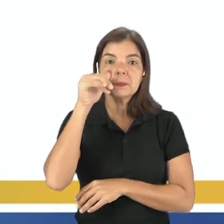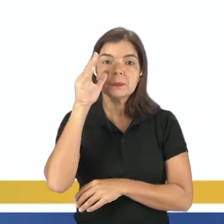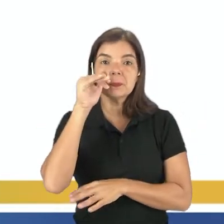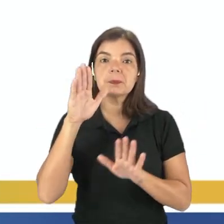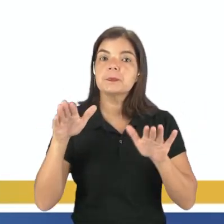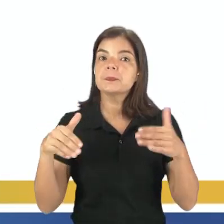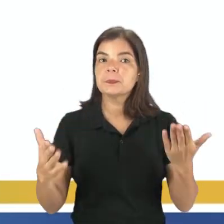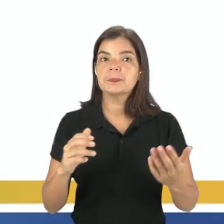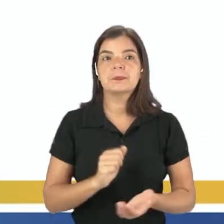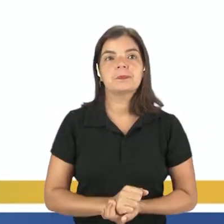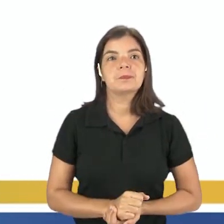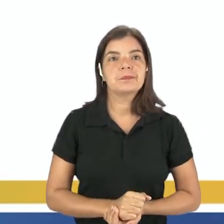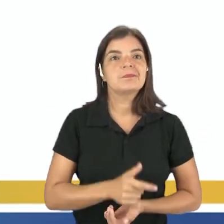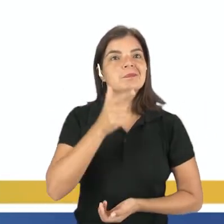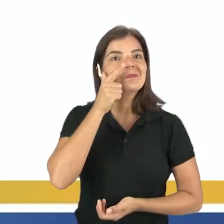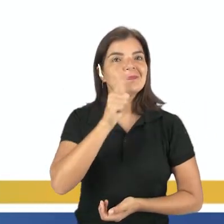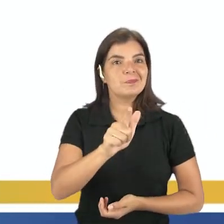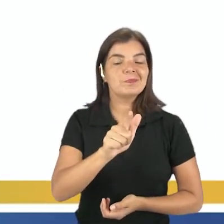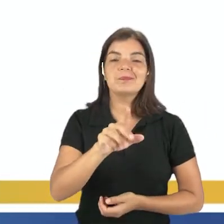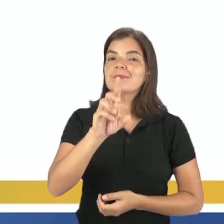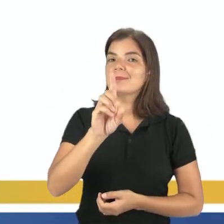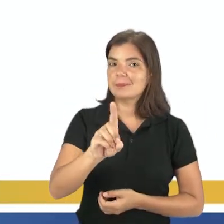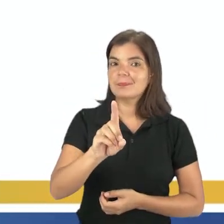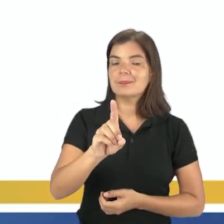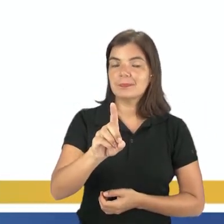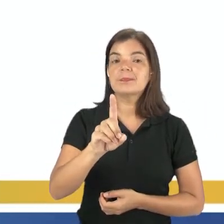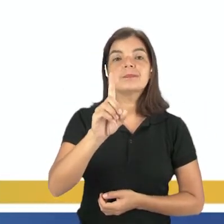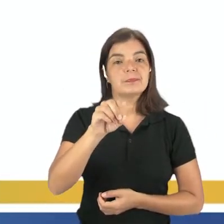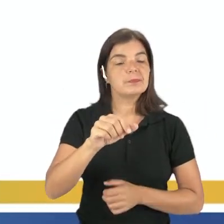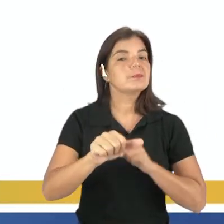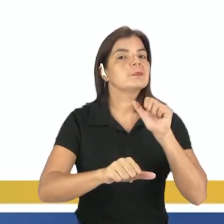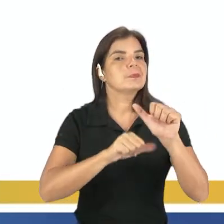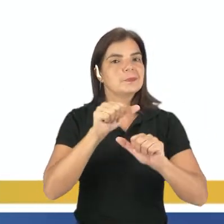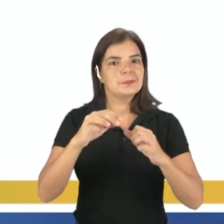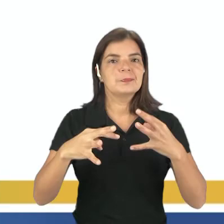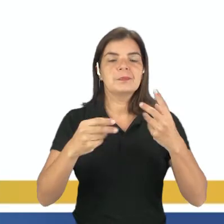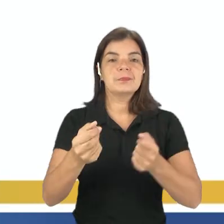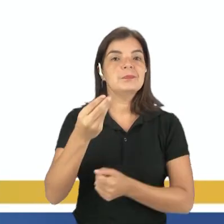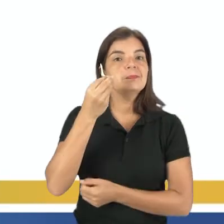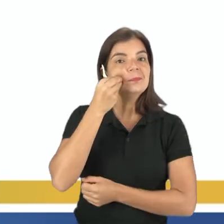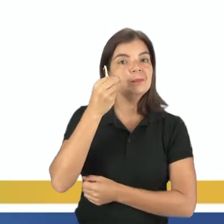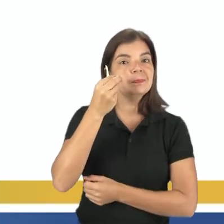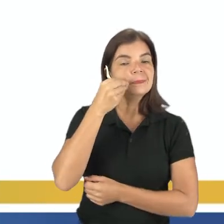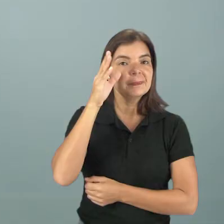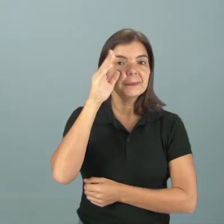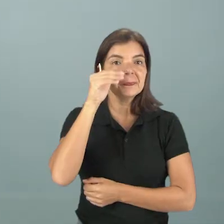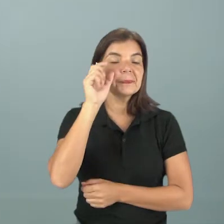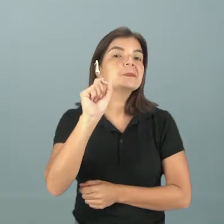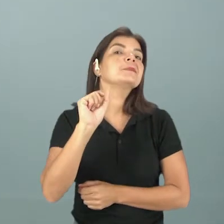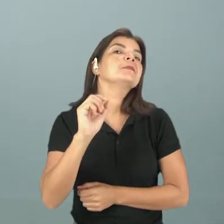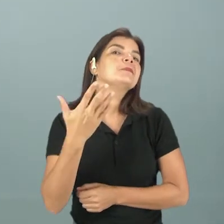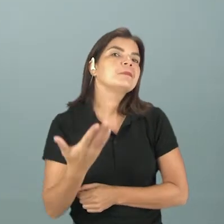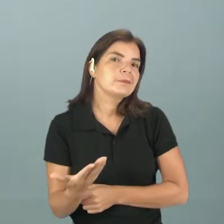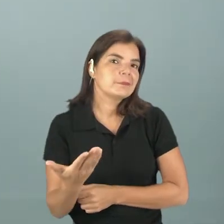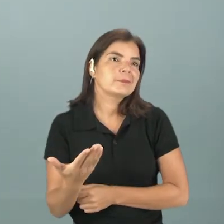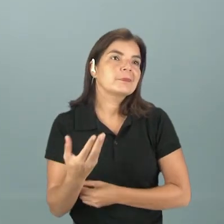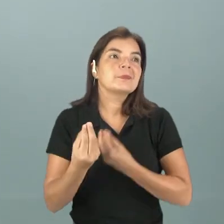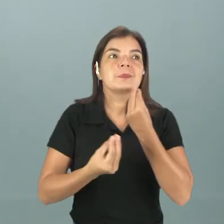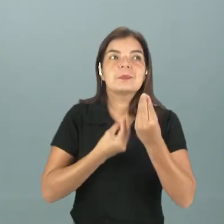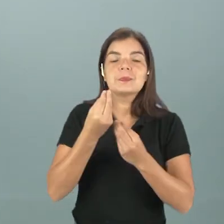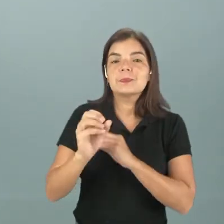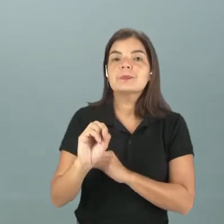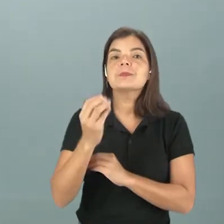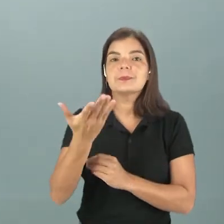curiosidade? Acertou quem disse a letra D. Uma fatalidade muda tudo. Então a gente vai tentar ter essa curiosidade. O que foi que aconteceu? Como